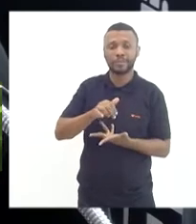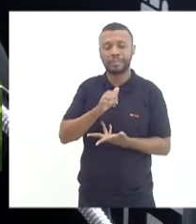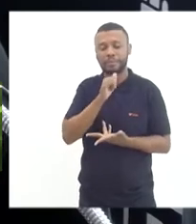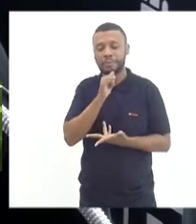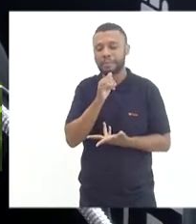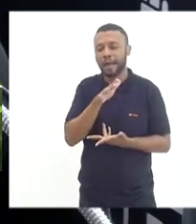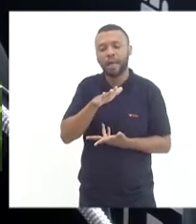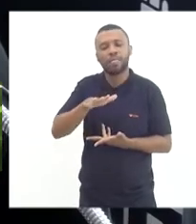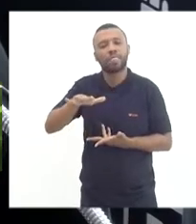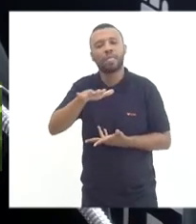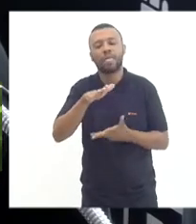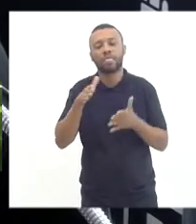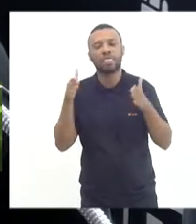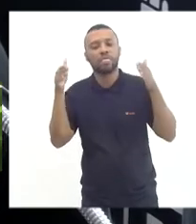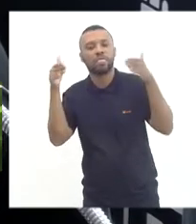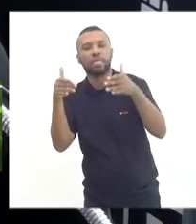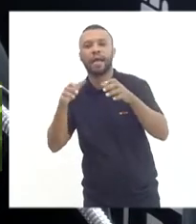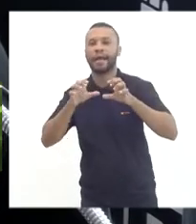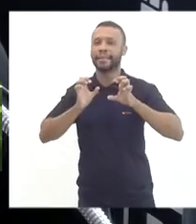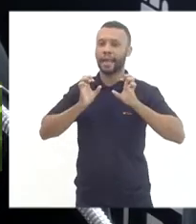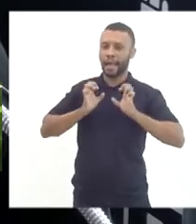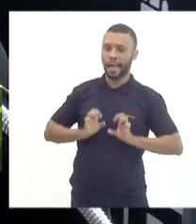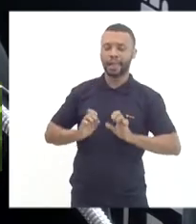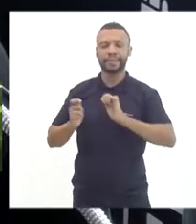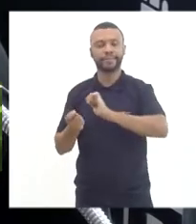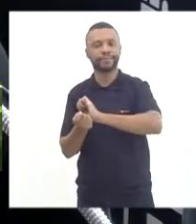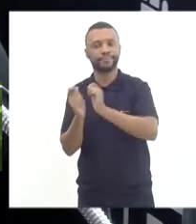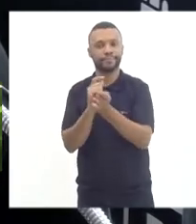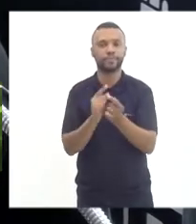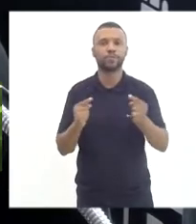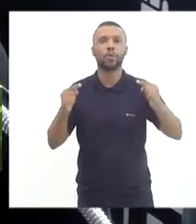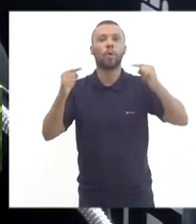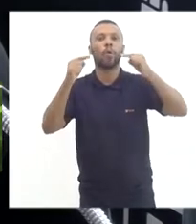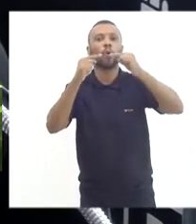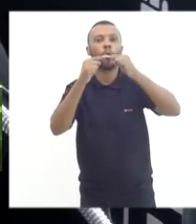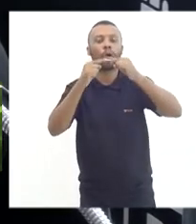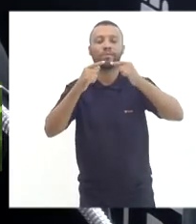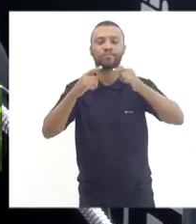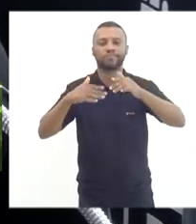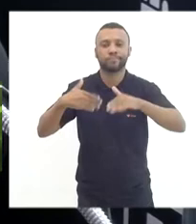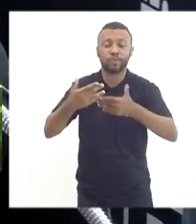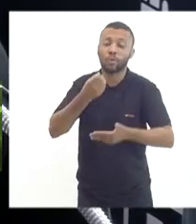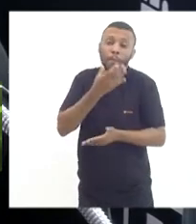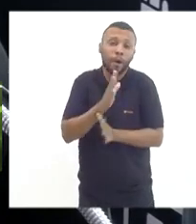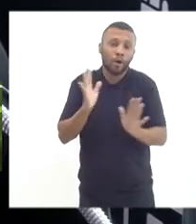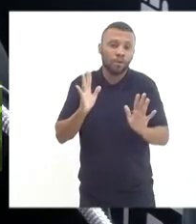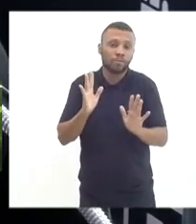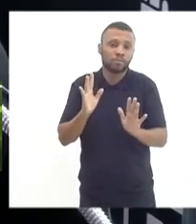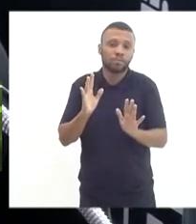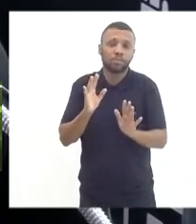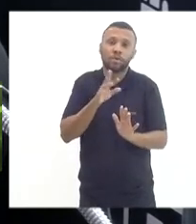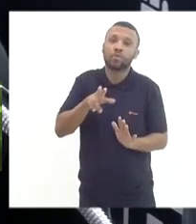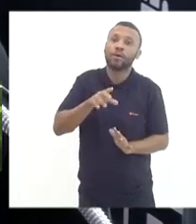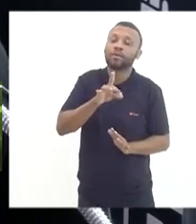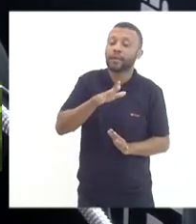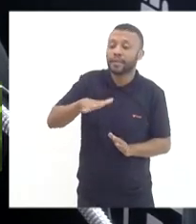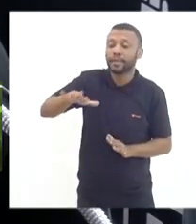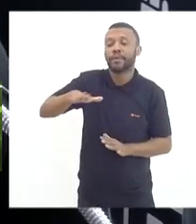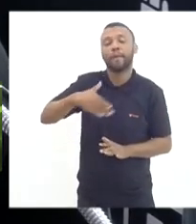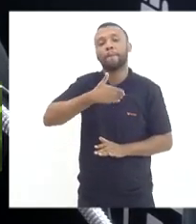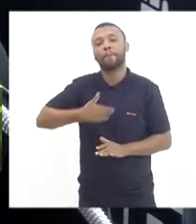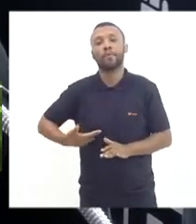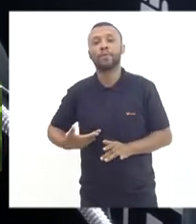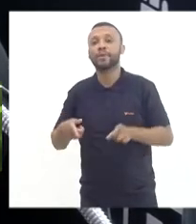baila. Para essa baila da ética, do compliance, da integridade, não só na esfera pública, mas também na